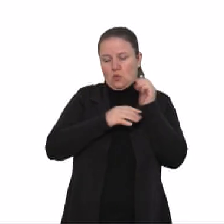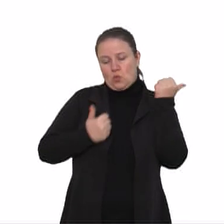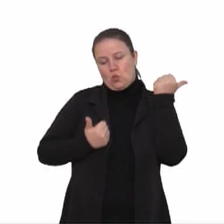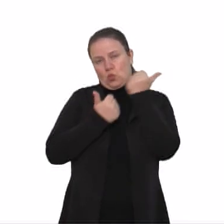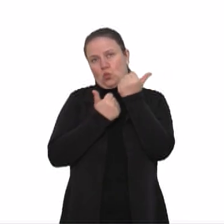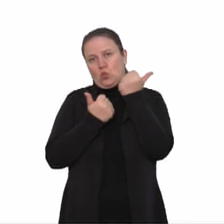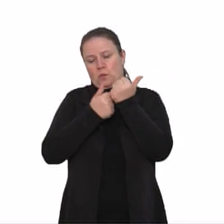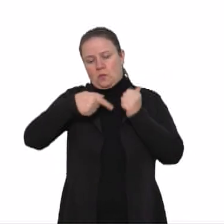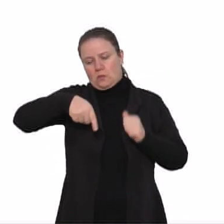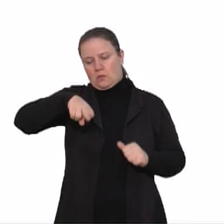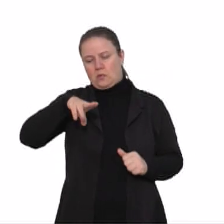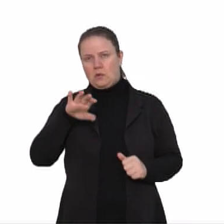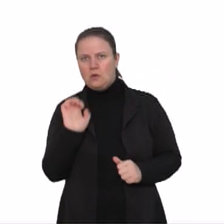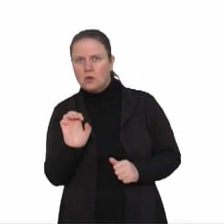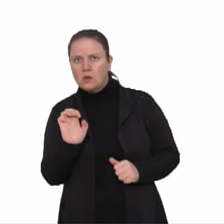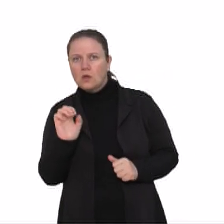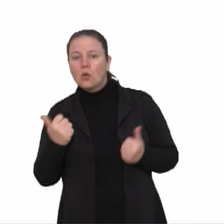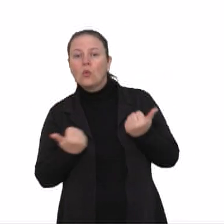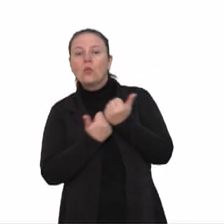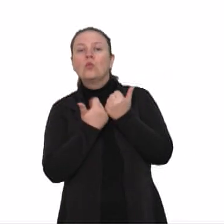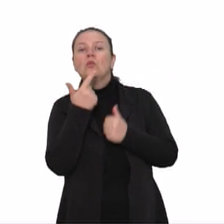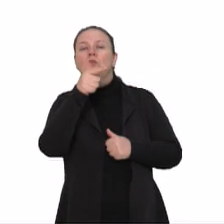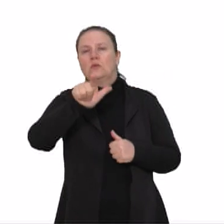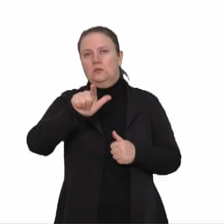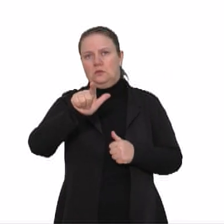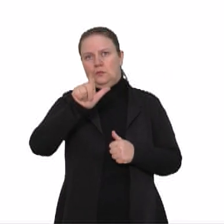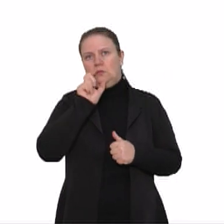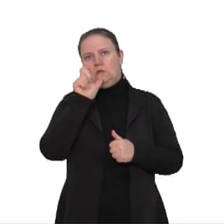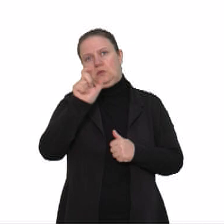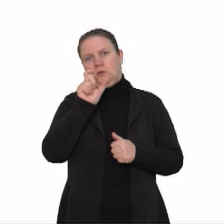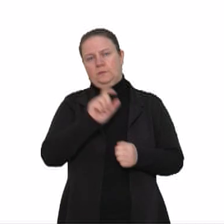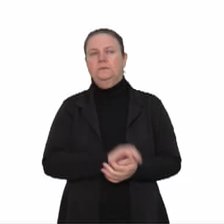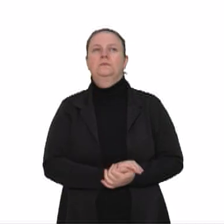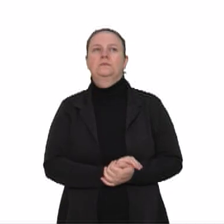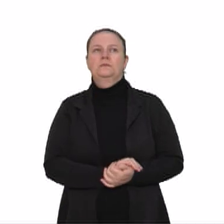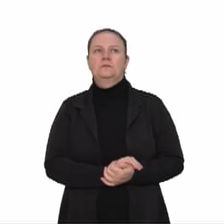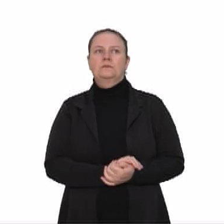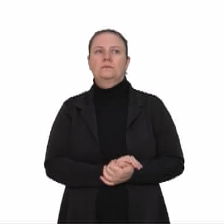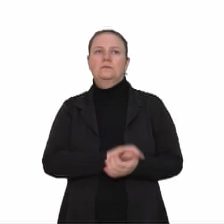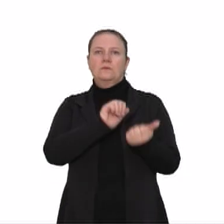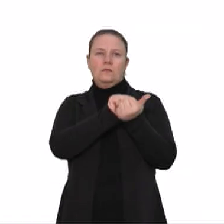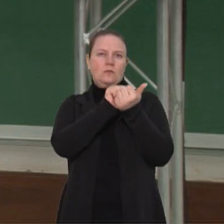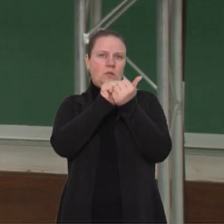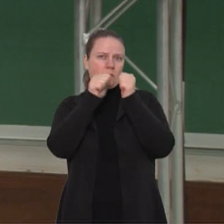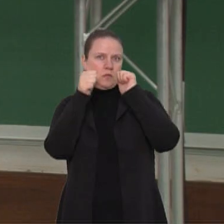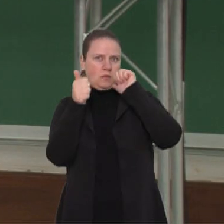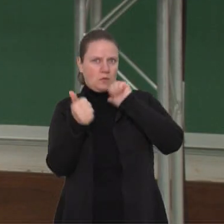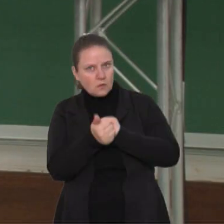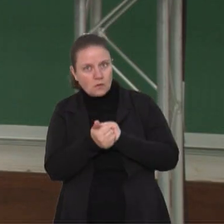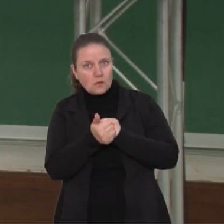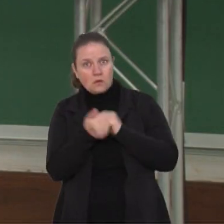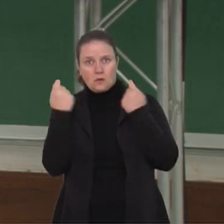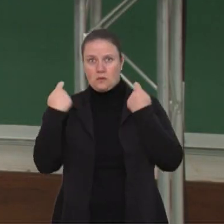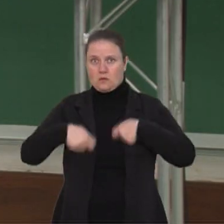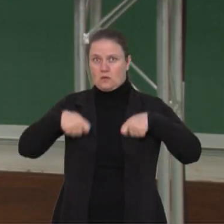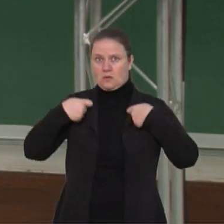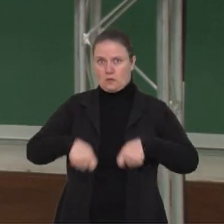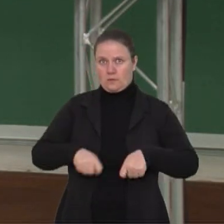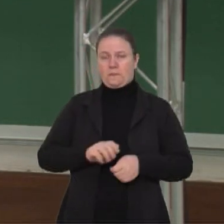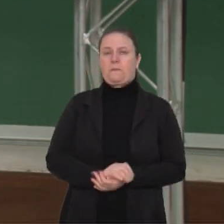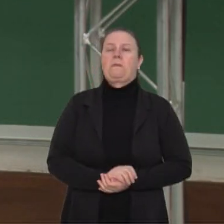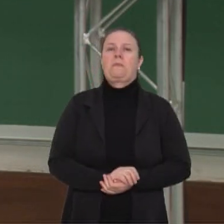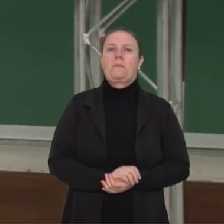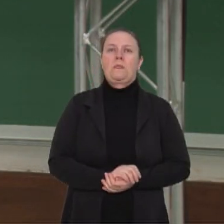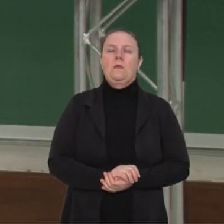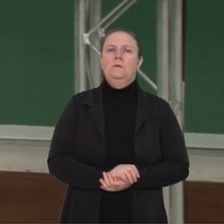que pela palavra que foi suprimida. Faça as adequações necessárias. Isso quer dizer que vai ter que mudar ali esse trecho.